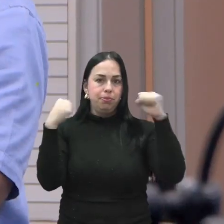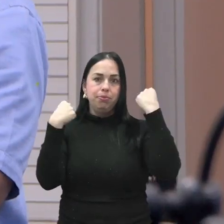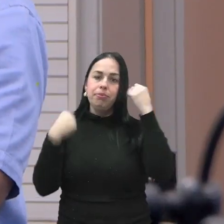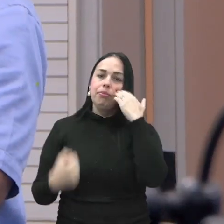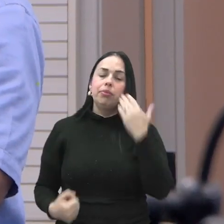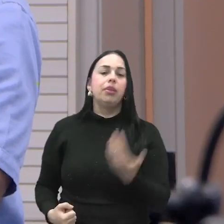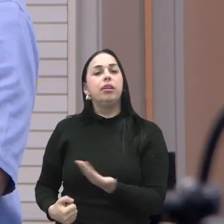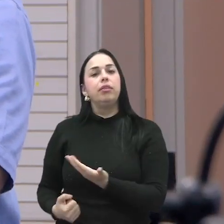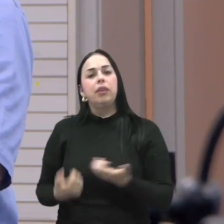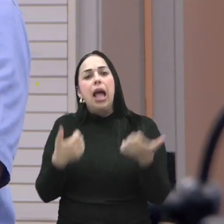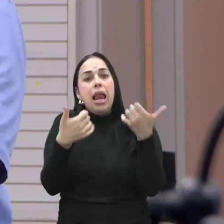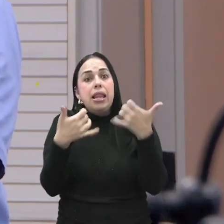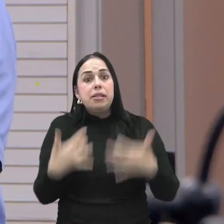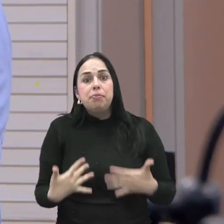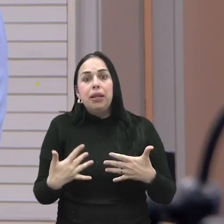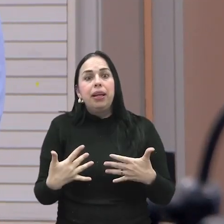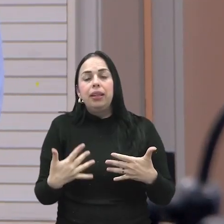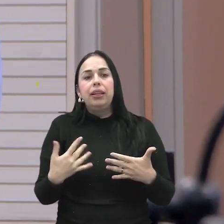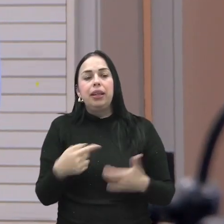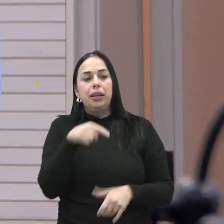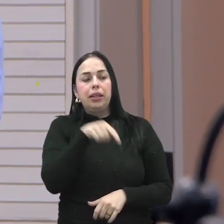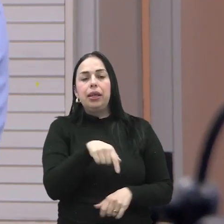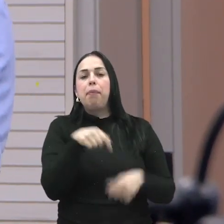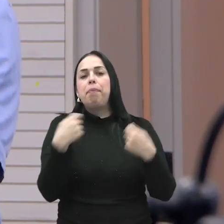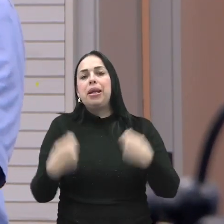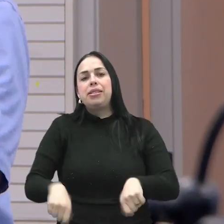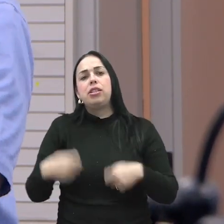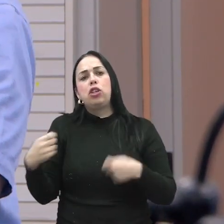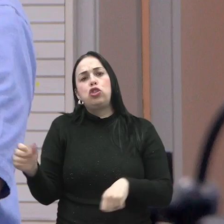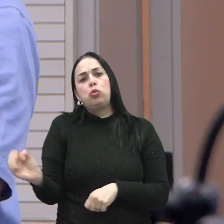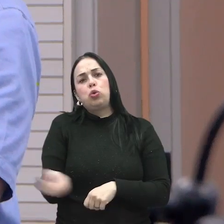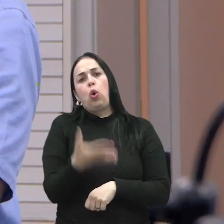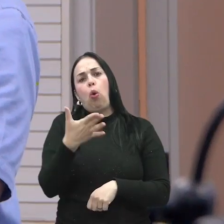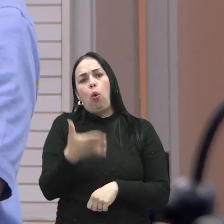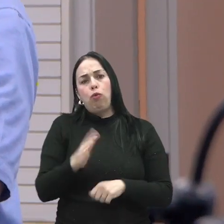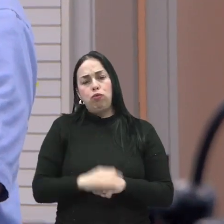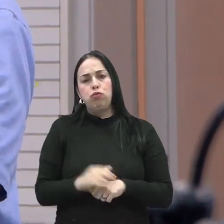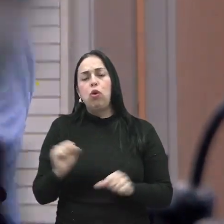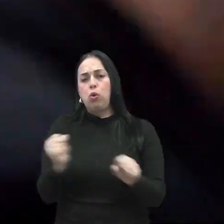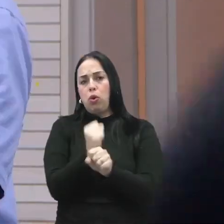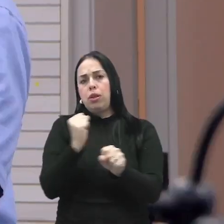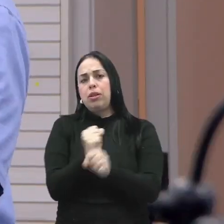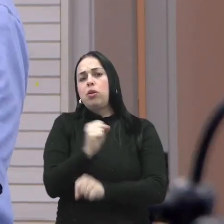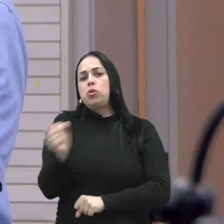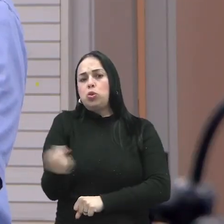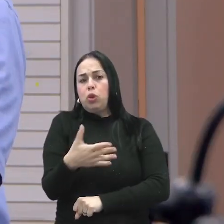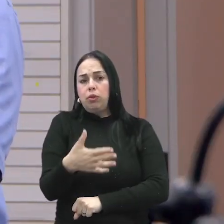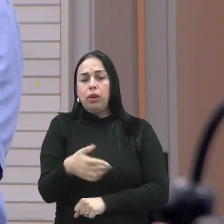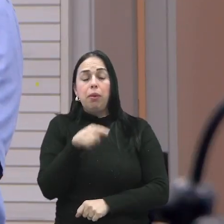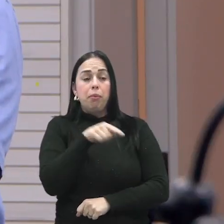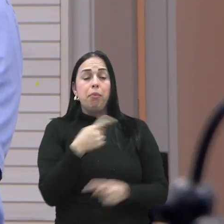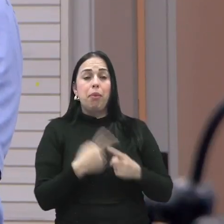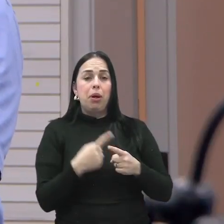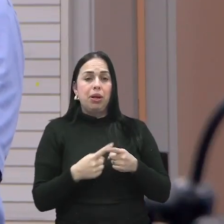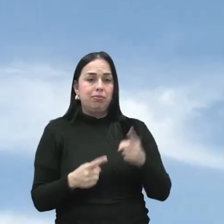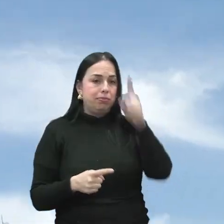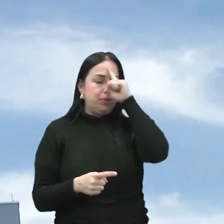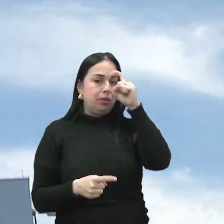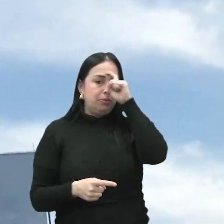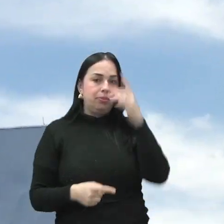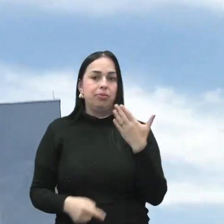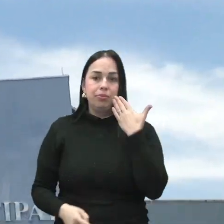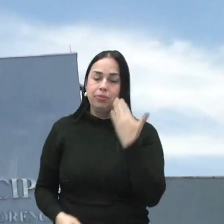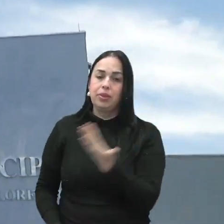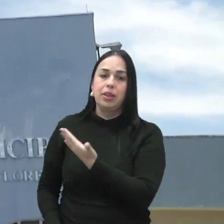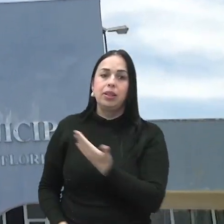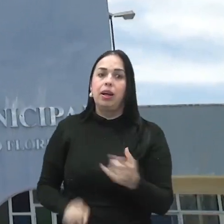O vereador Marcão da Academia enfatiza ainda que a cidade precisava de uma nova unidade de pronto atendimento, já